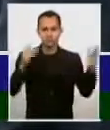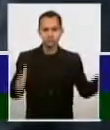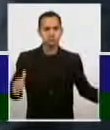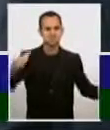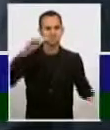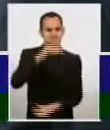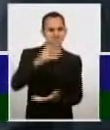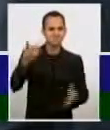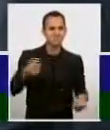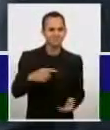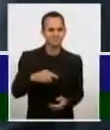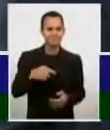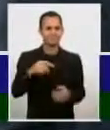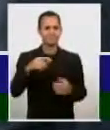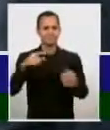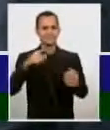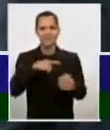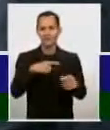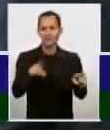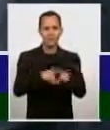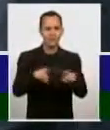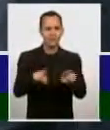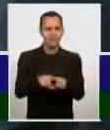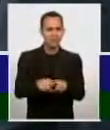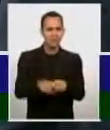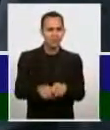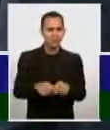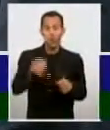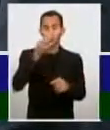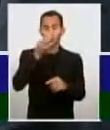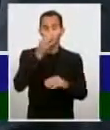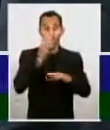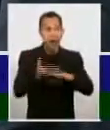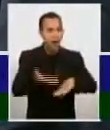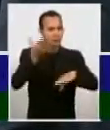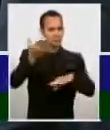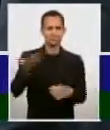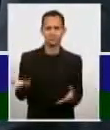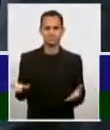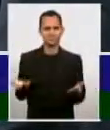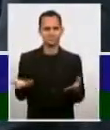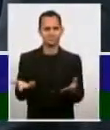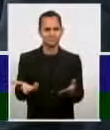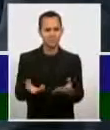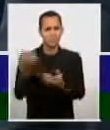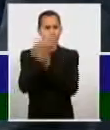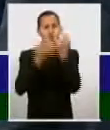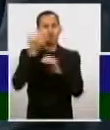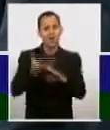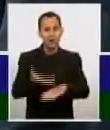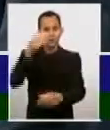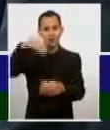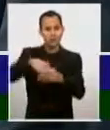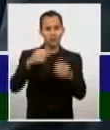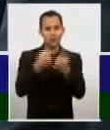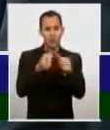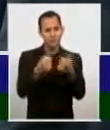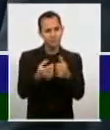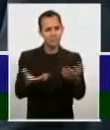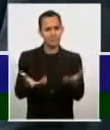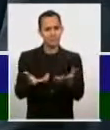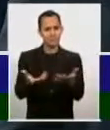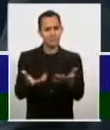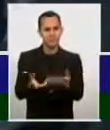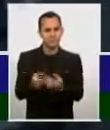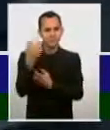famosa 3 em 1, o famoso reprodutor sonoro com músicas altas dentro do som, né,